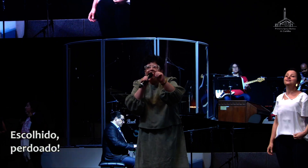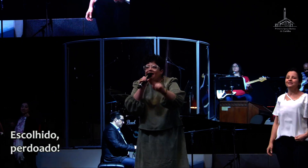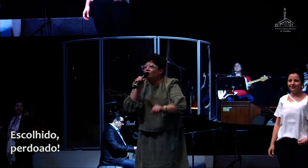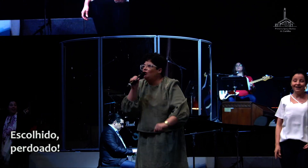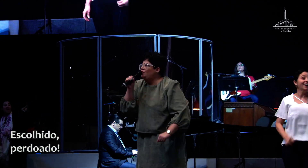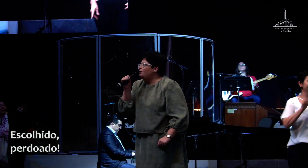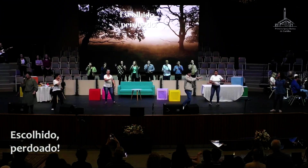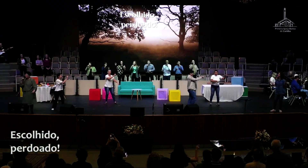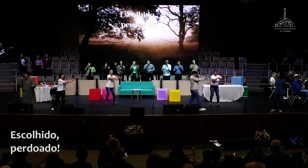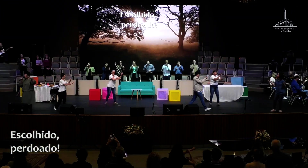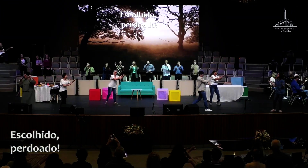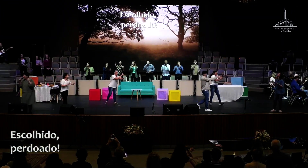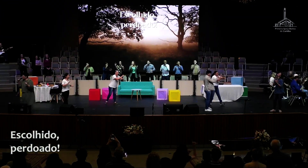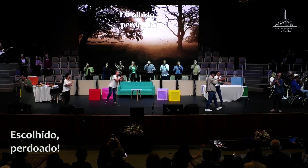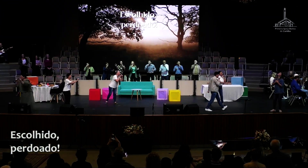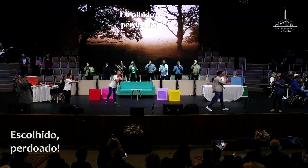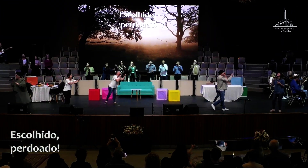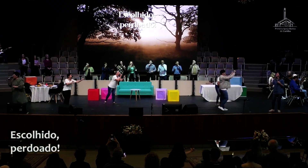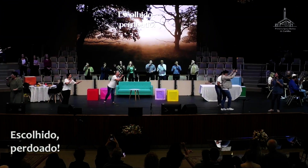Escolhido,